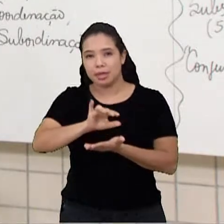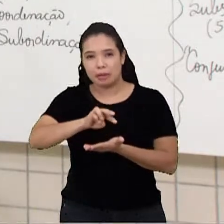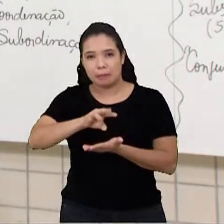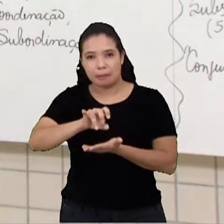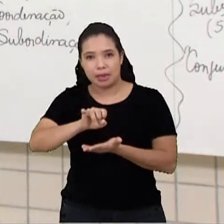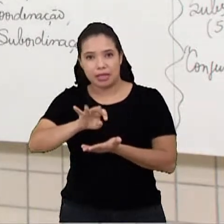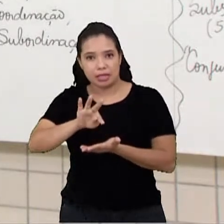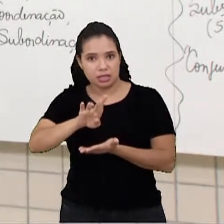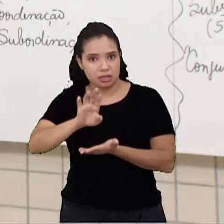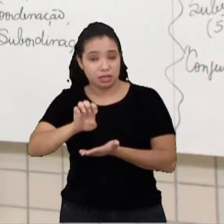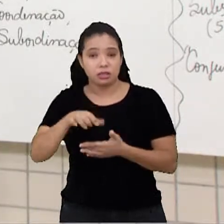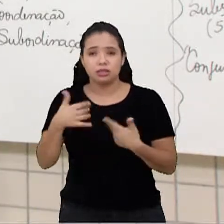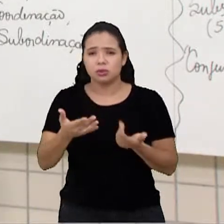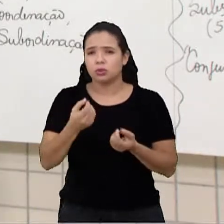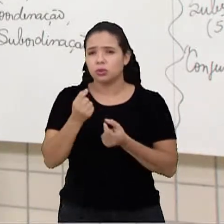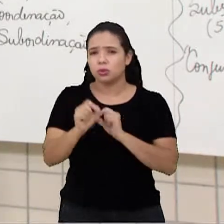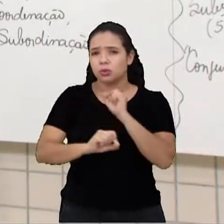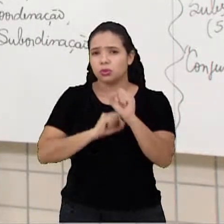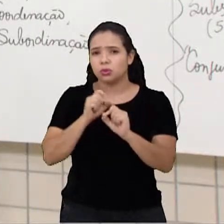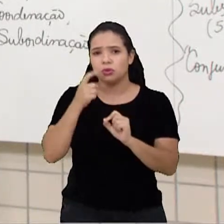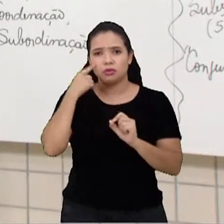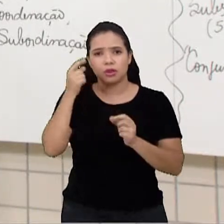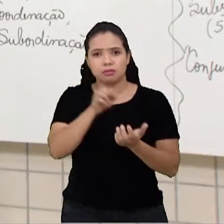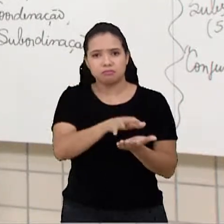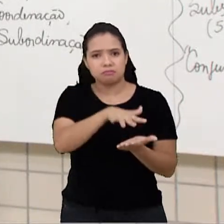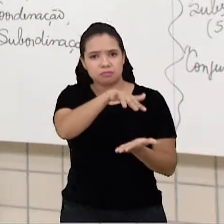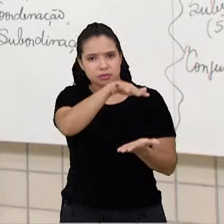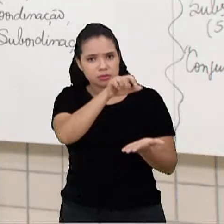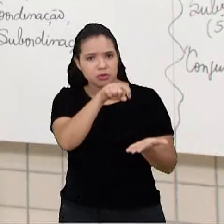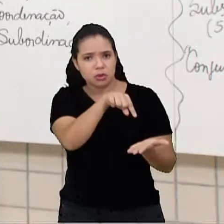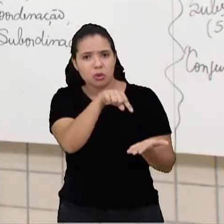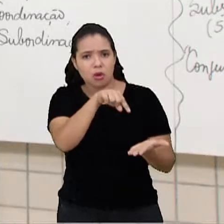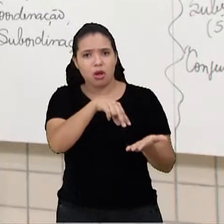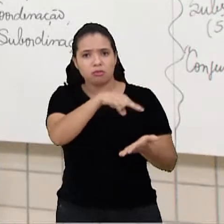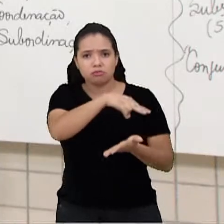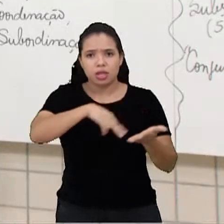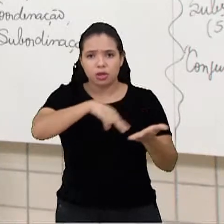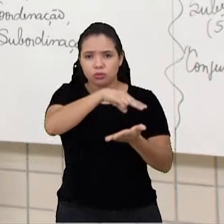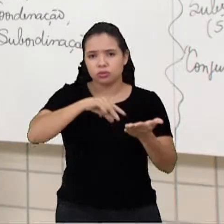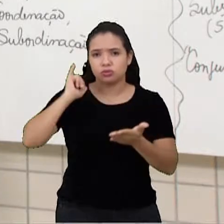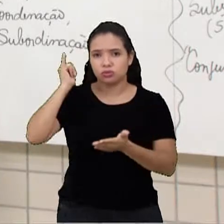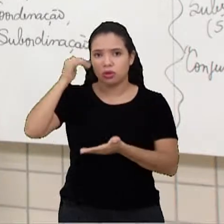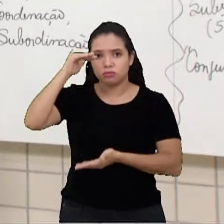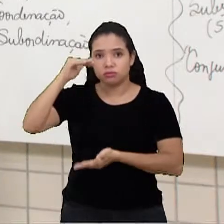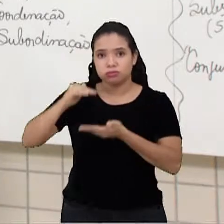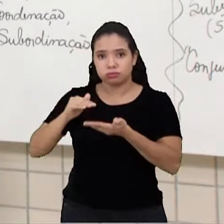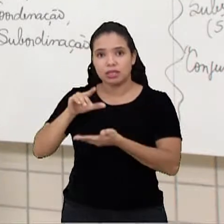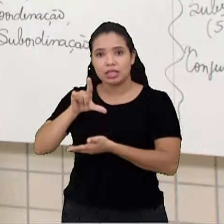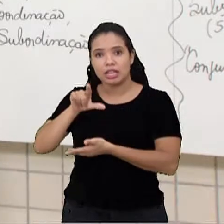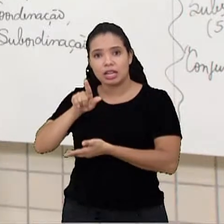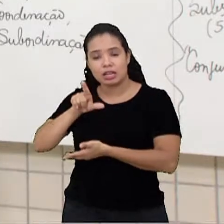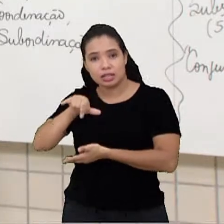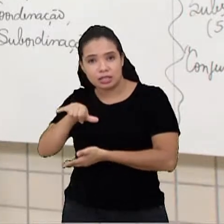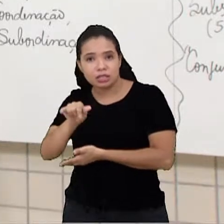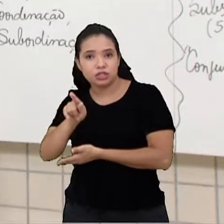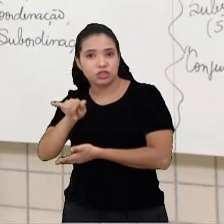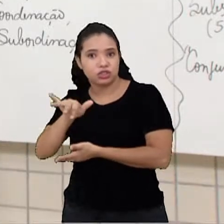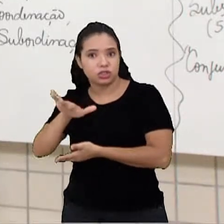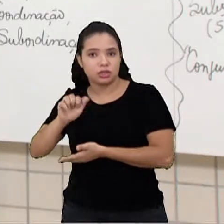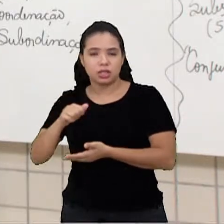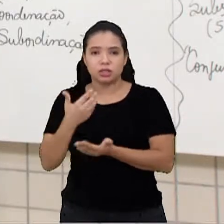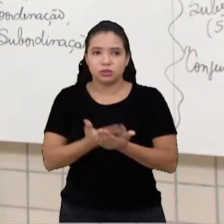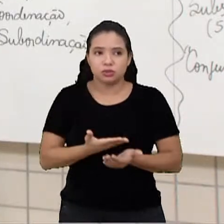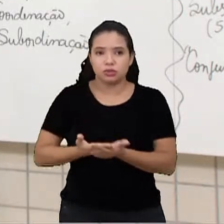estudar nesta teleaula? Eu vou fazer uma indicação de leitura para vocês de um conto de Lígia Fagundes Telles e vamos estudar